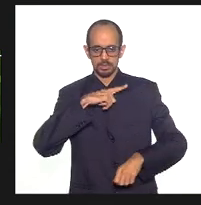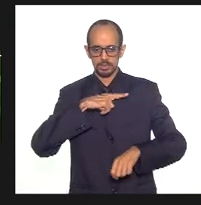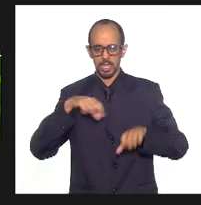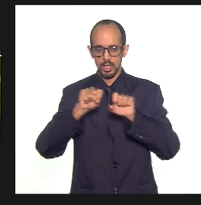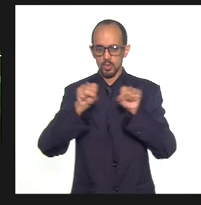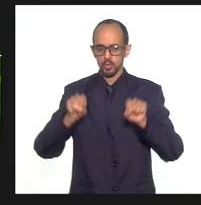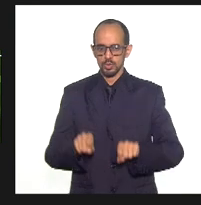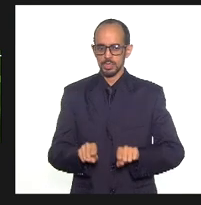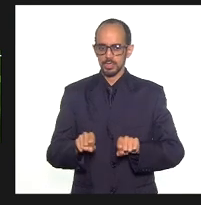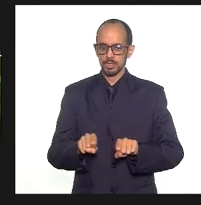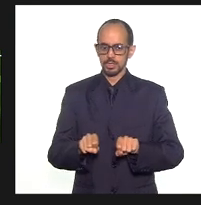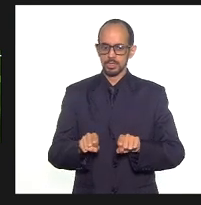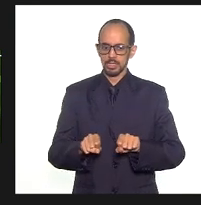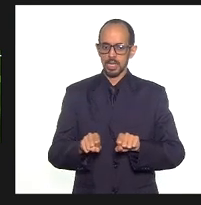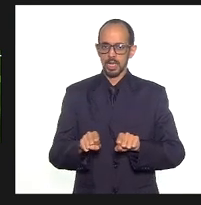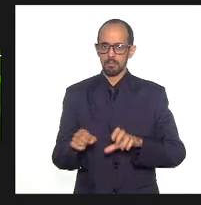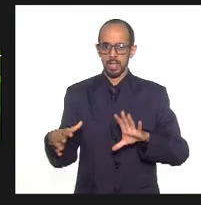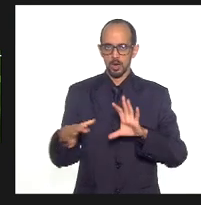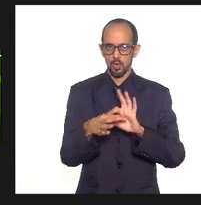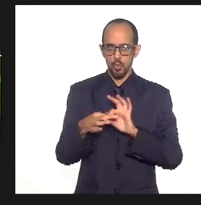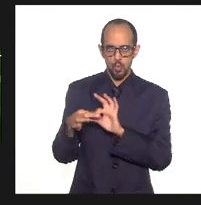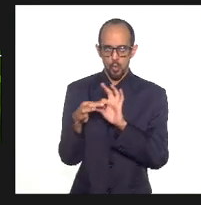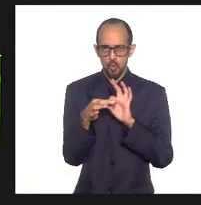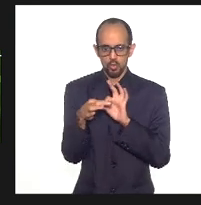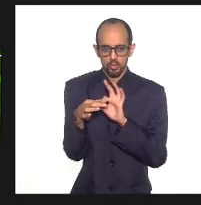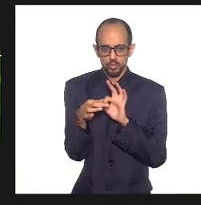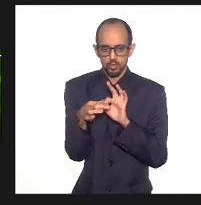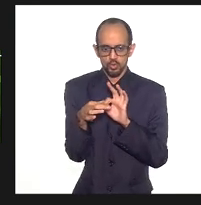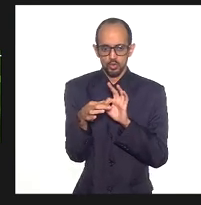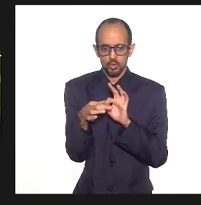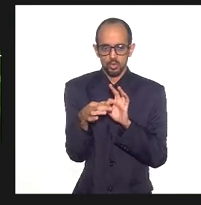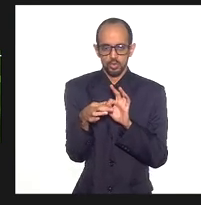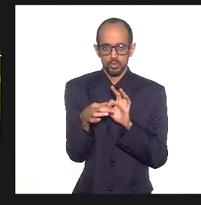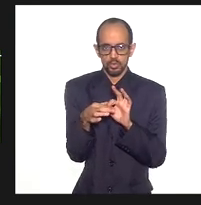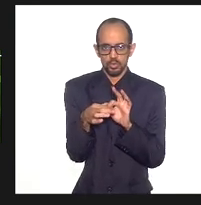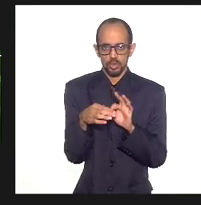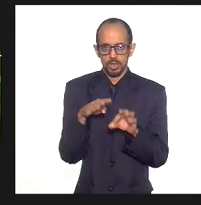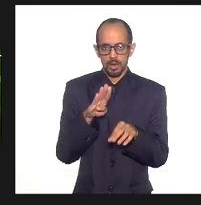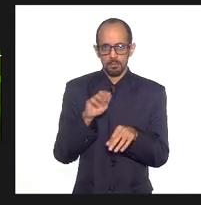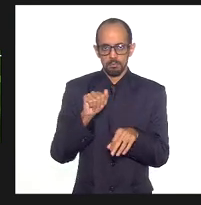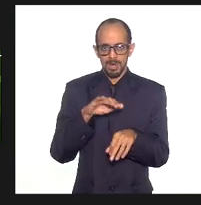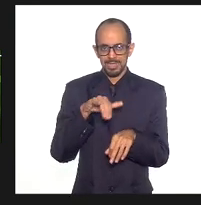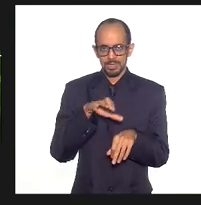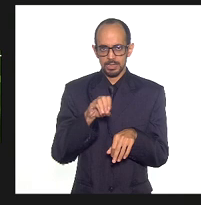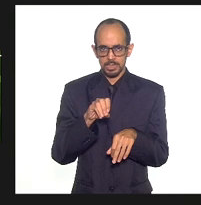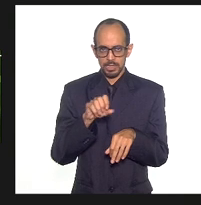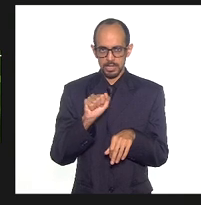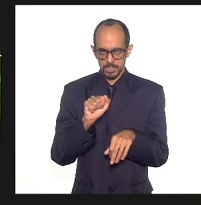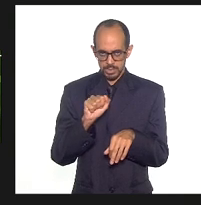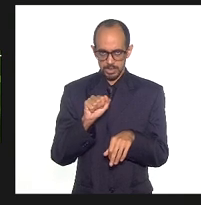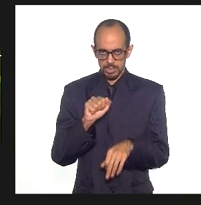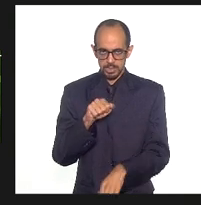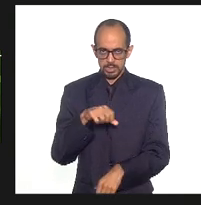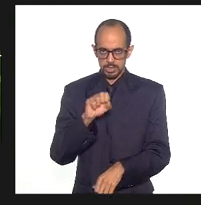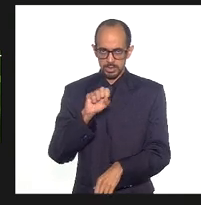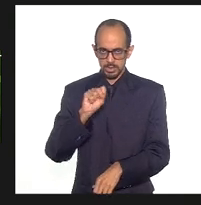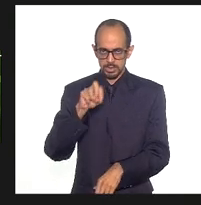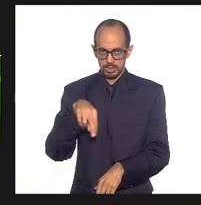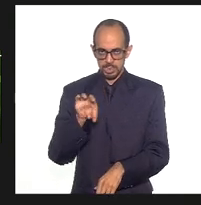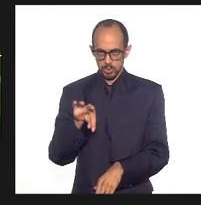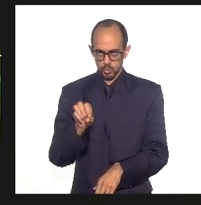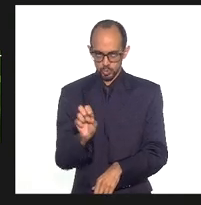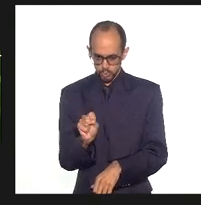Sistema Integrado de Escoamento da Bacia de Santos, pré-sal, formado por três